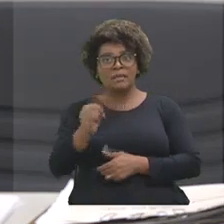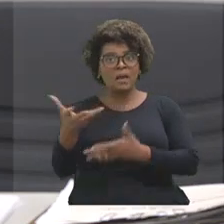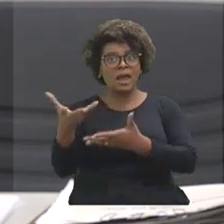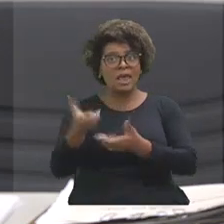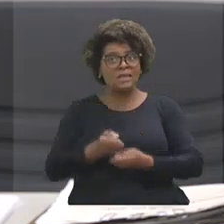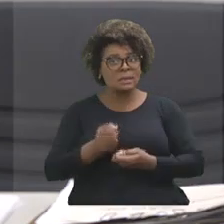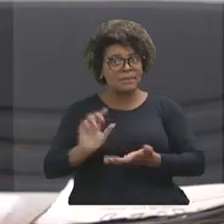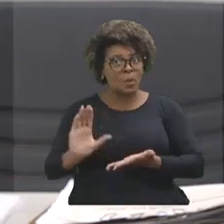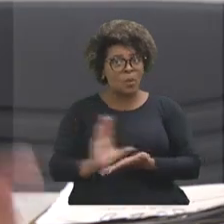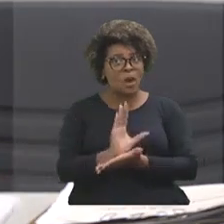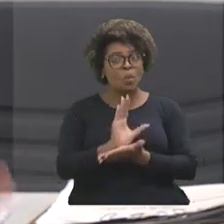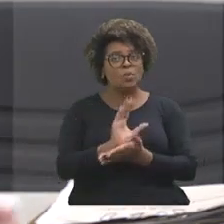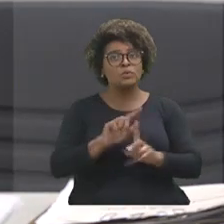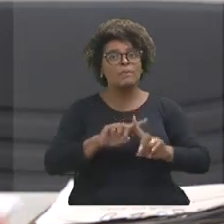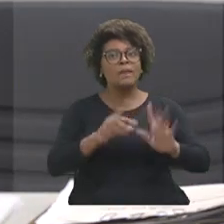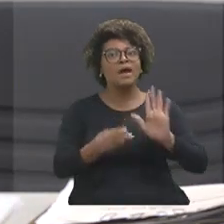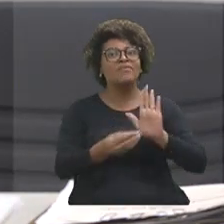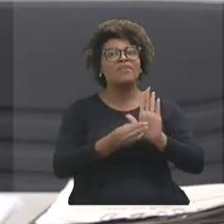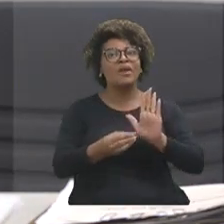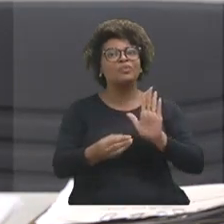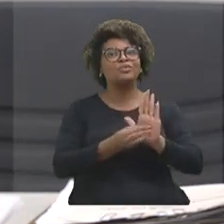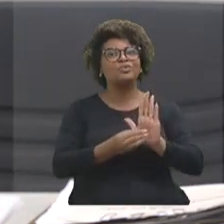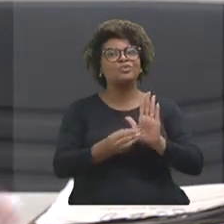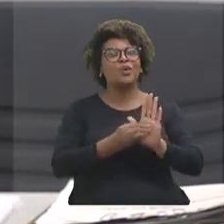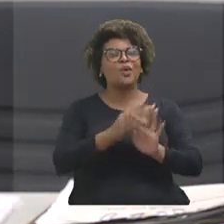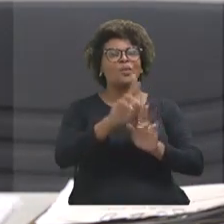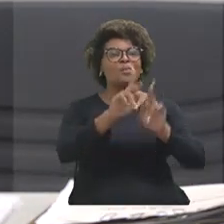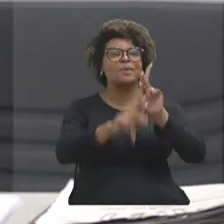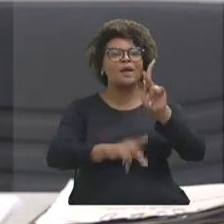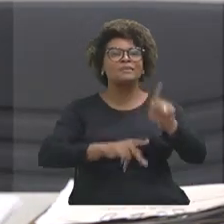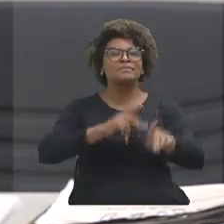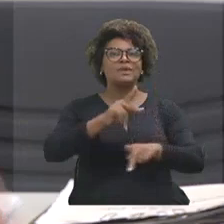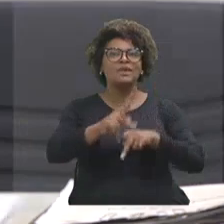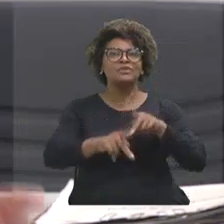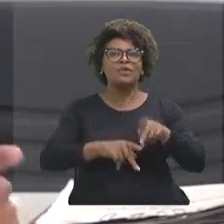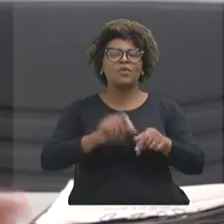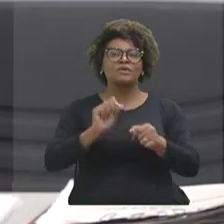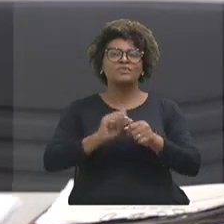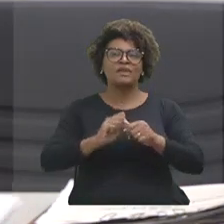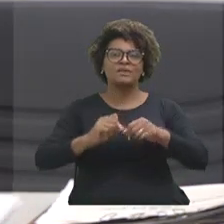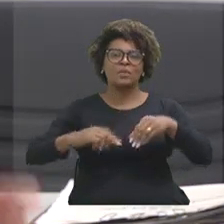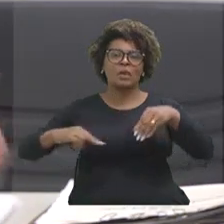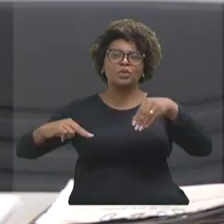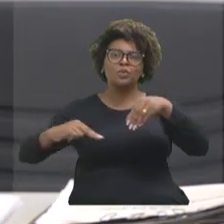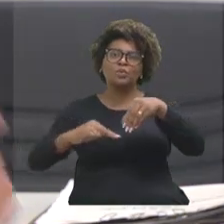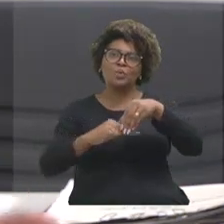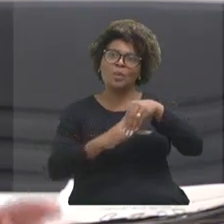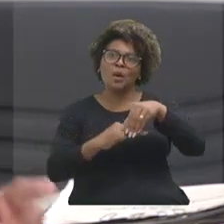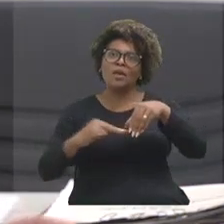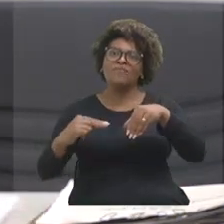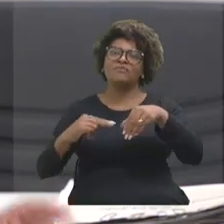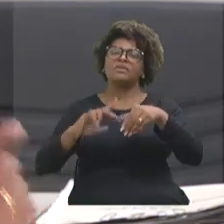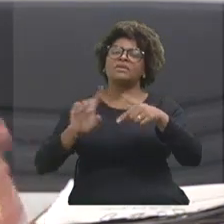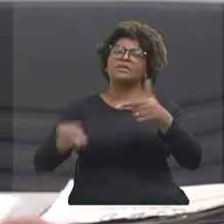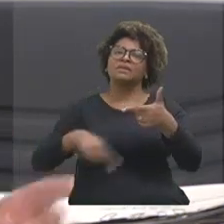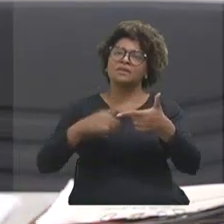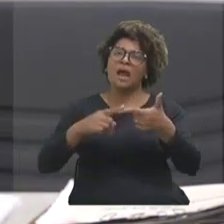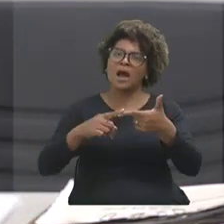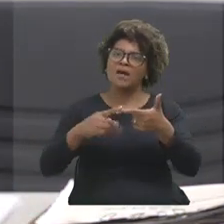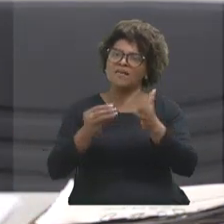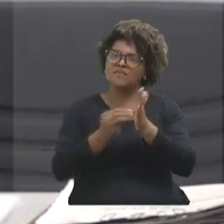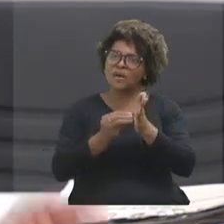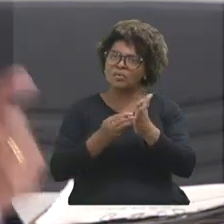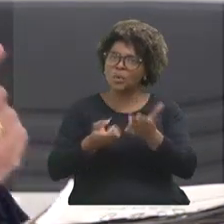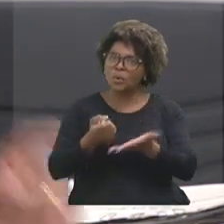importantes mas faltou ali para o paciente uma tomografia faltou ali para o paciente um medicamento às vezes importante